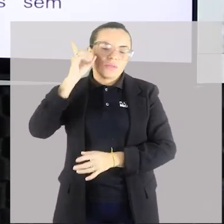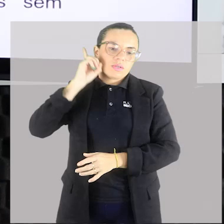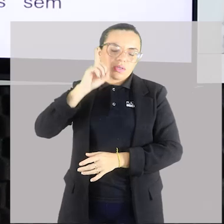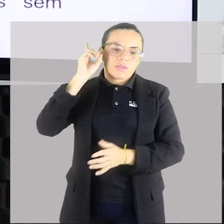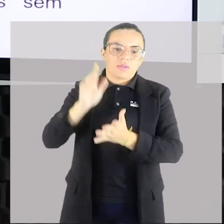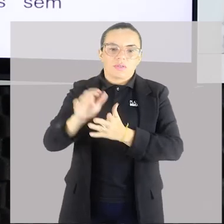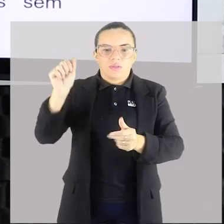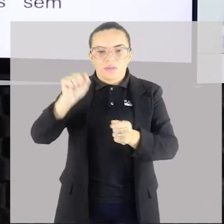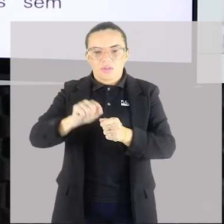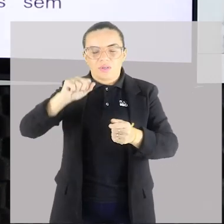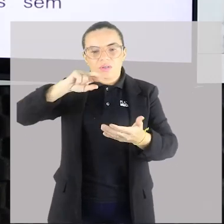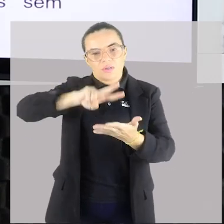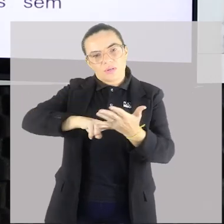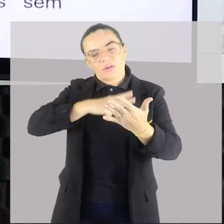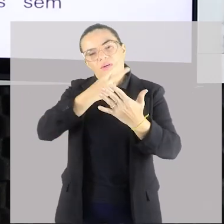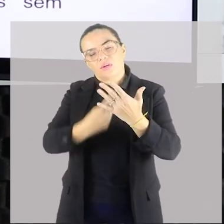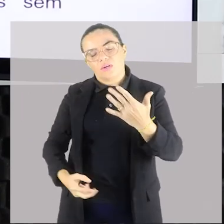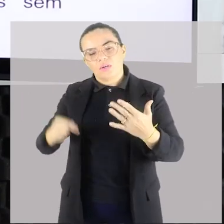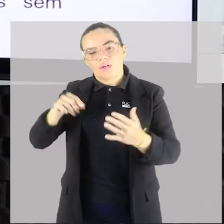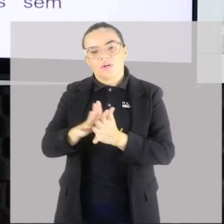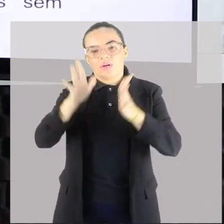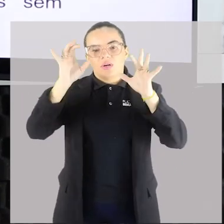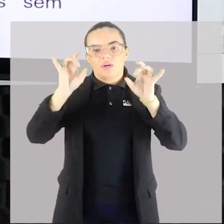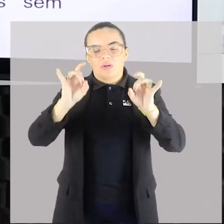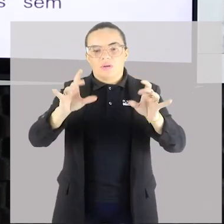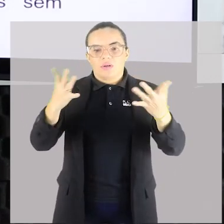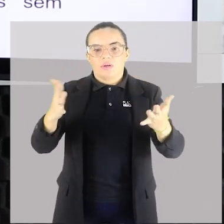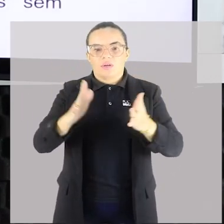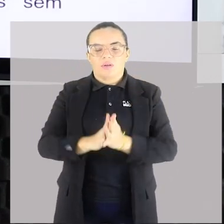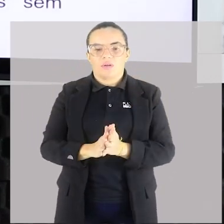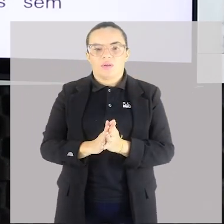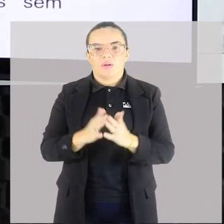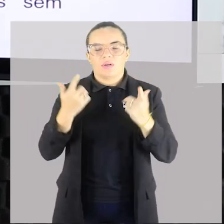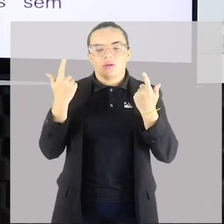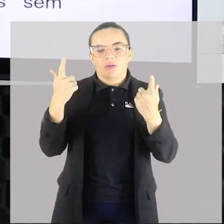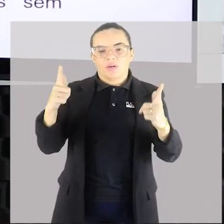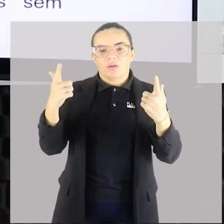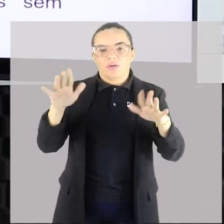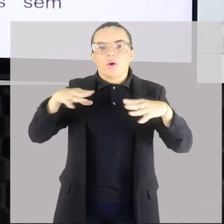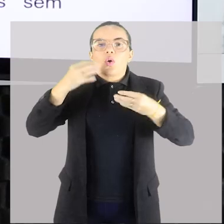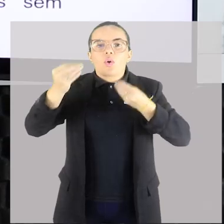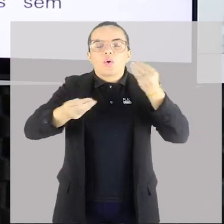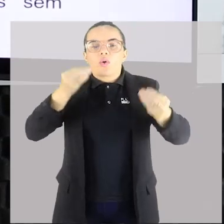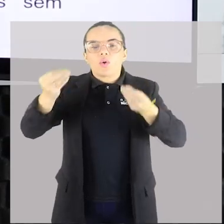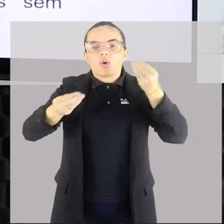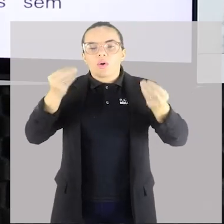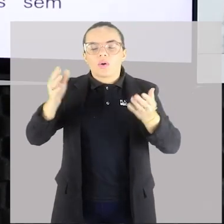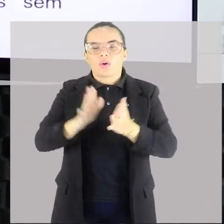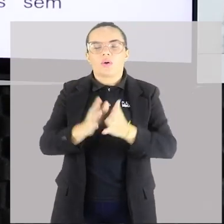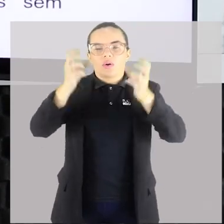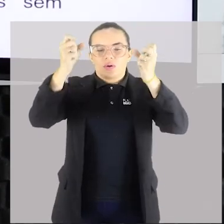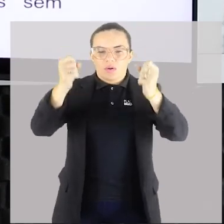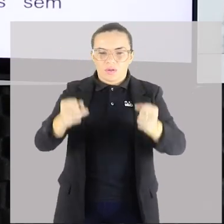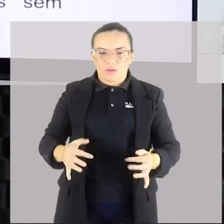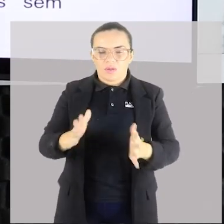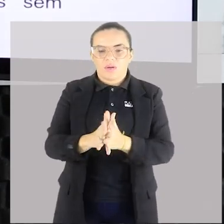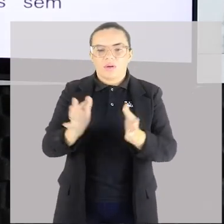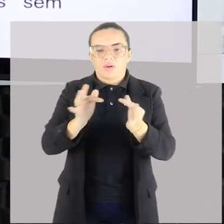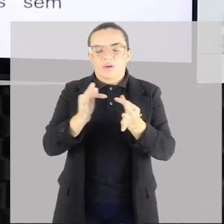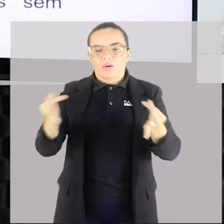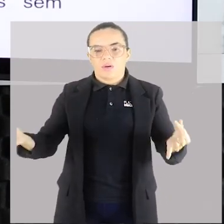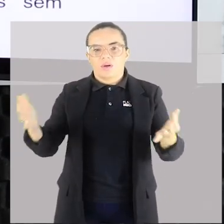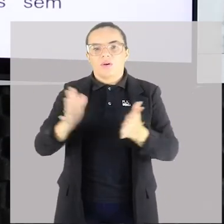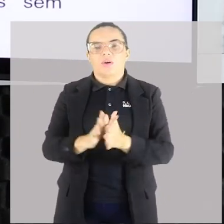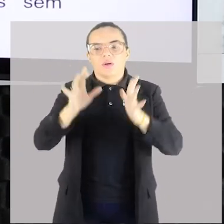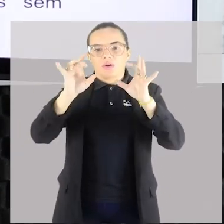fosse fazer uma tradução mais específica, seria gestualismo. Professor, como seria isso? Bom, eu vou explicar de uma maneira bem simples, depois eu vou